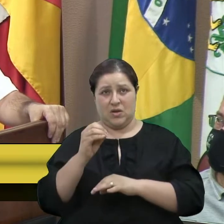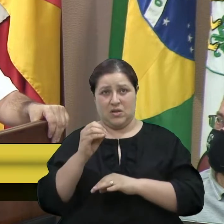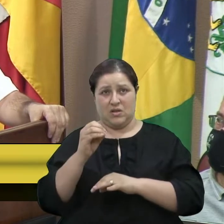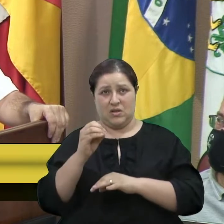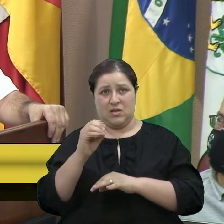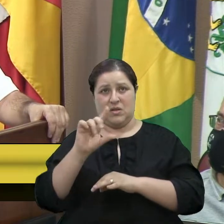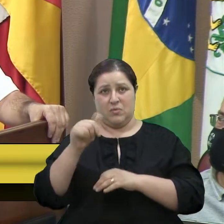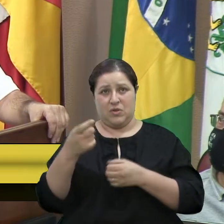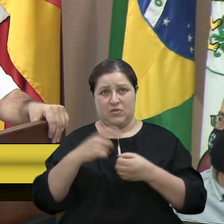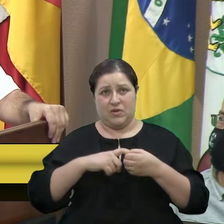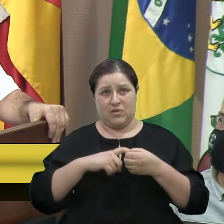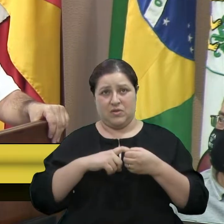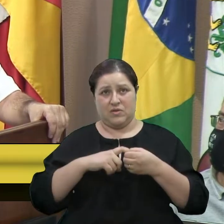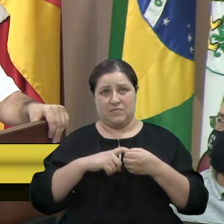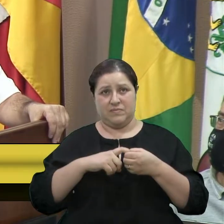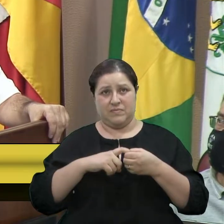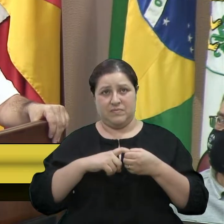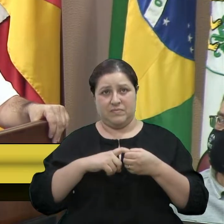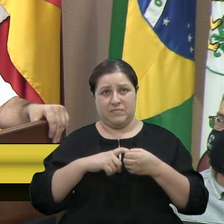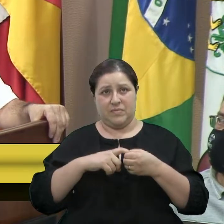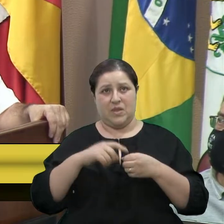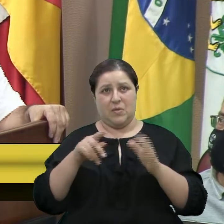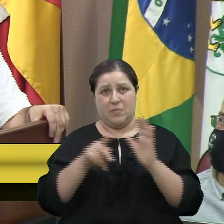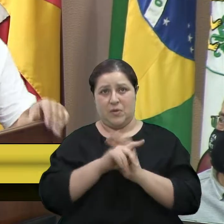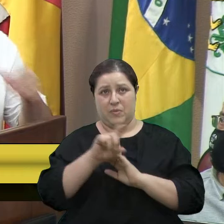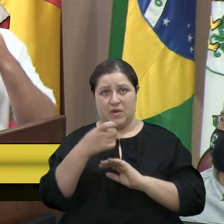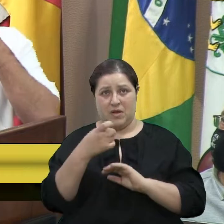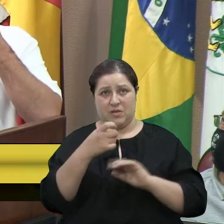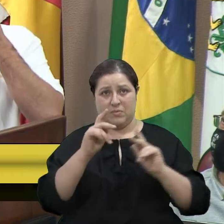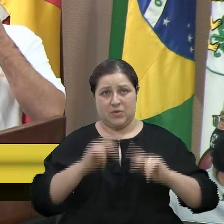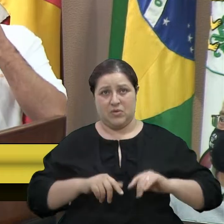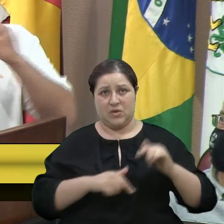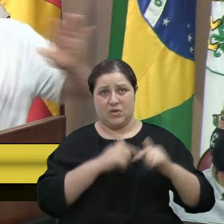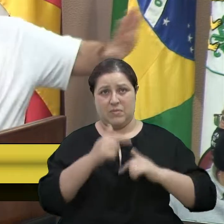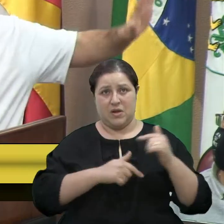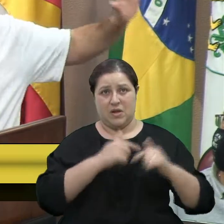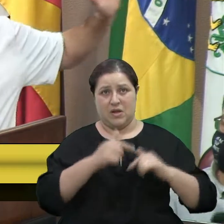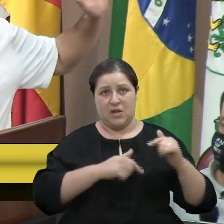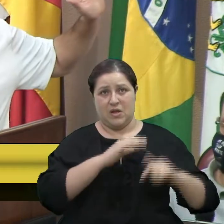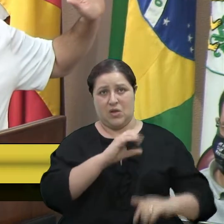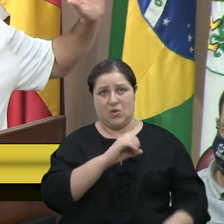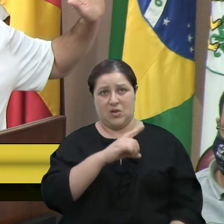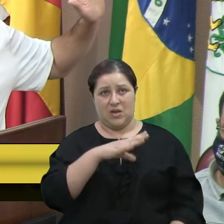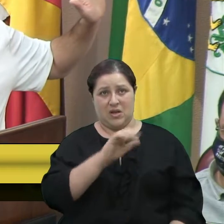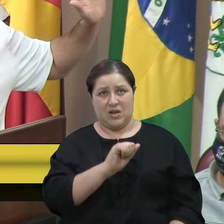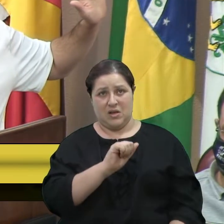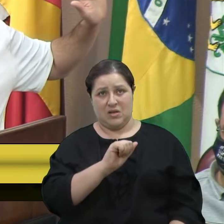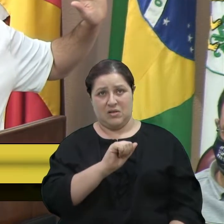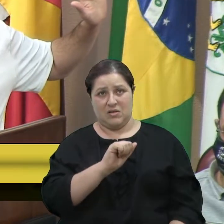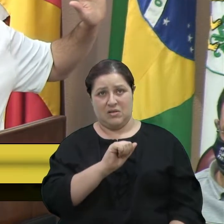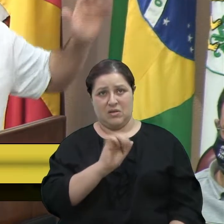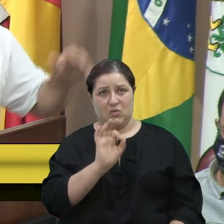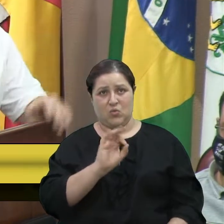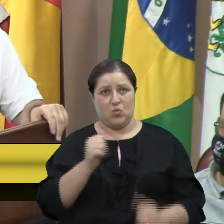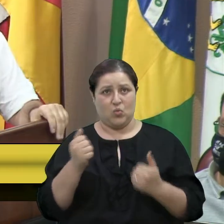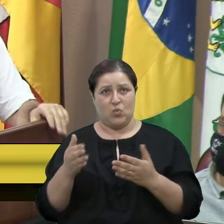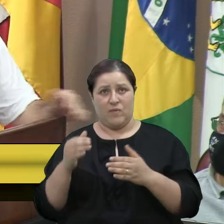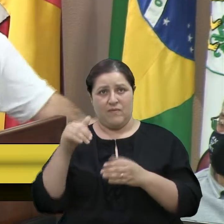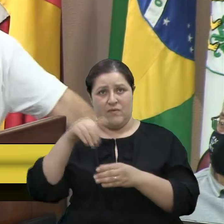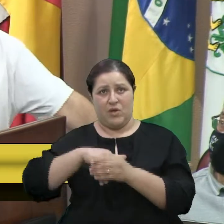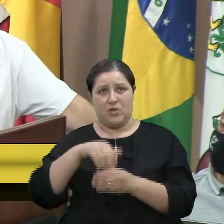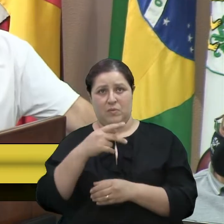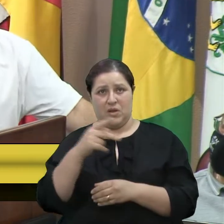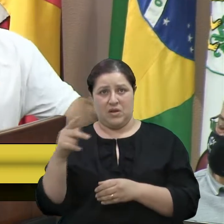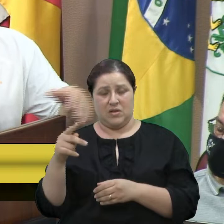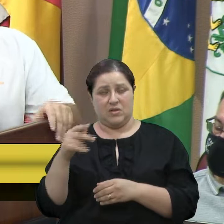reintegrados. 40 servidores da Codeca. E nem fui pedir voto para eles, né? Mas aí,